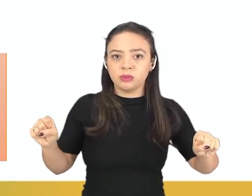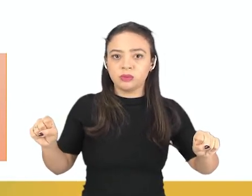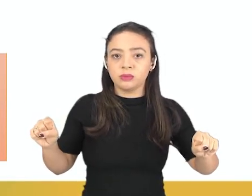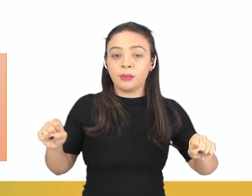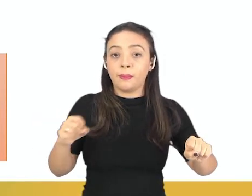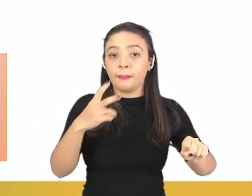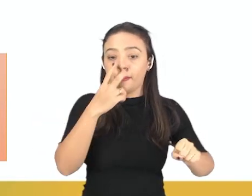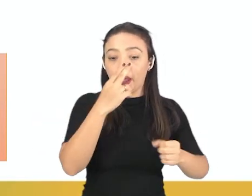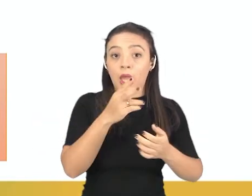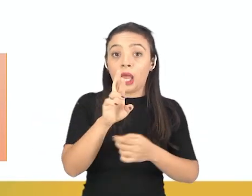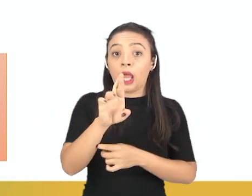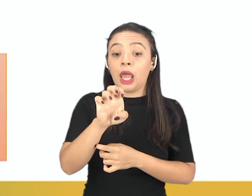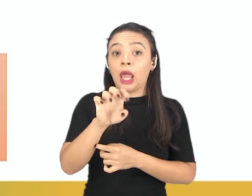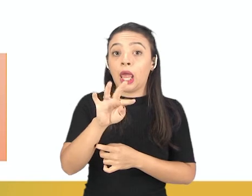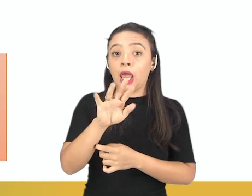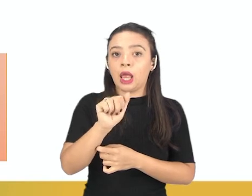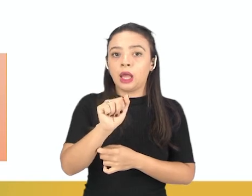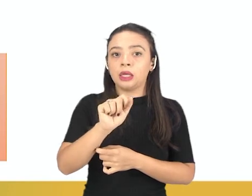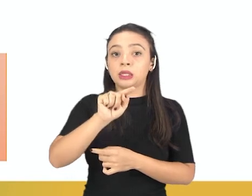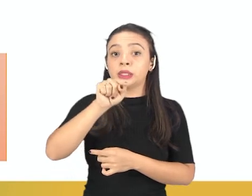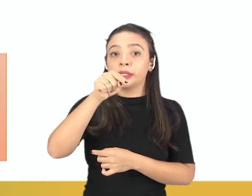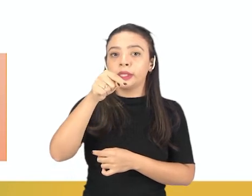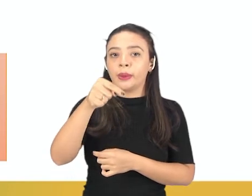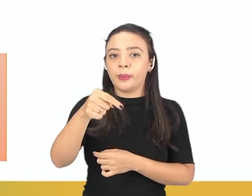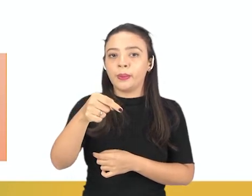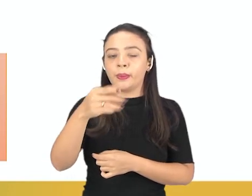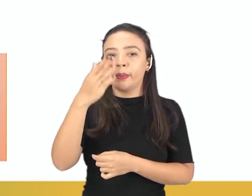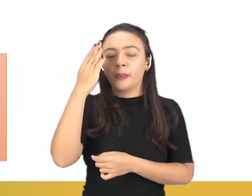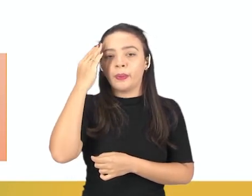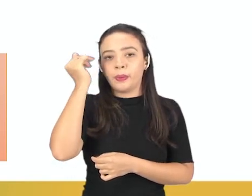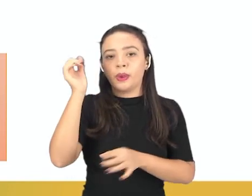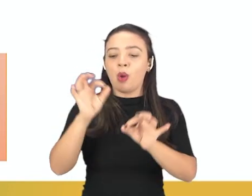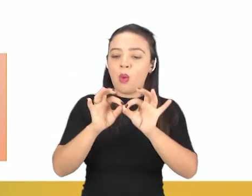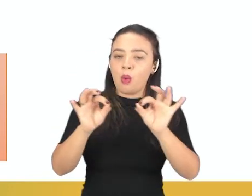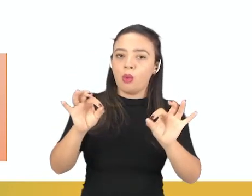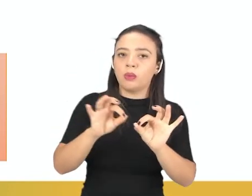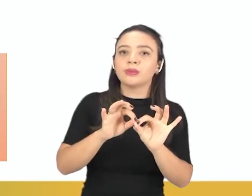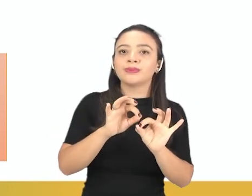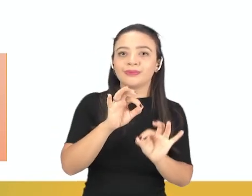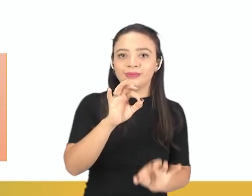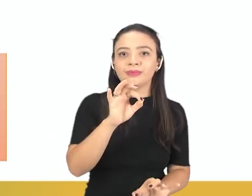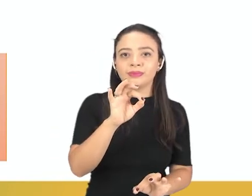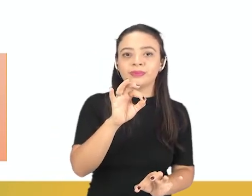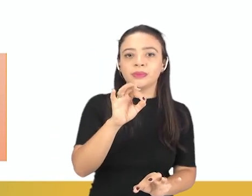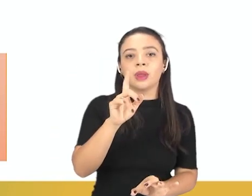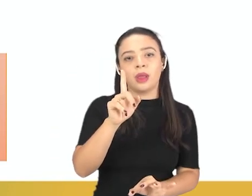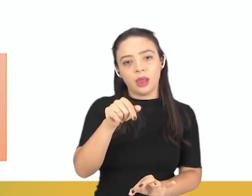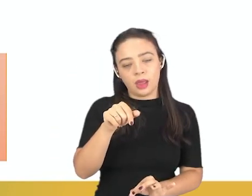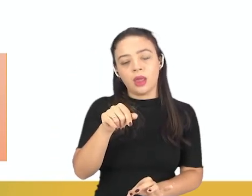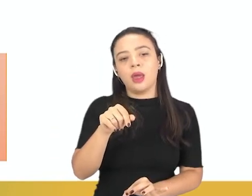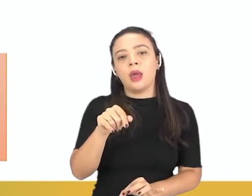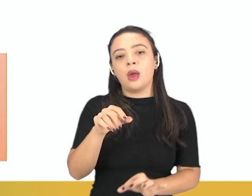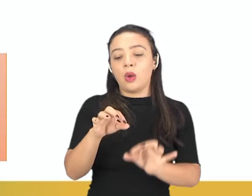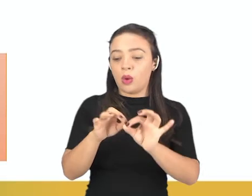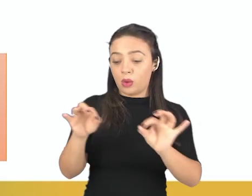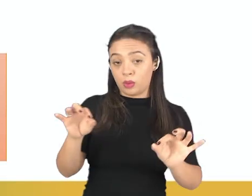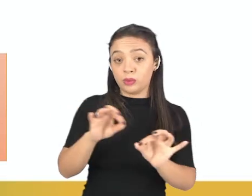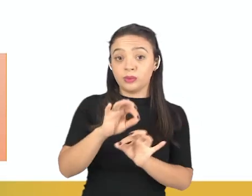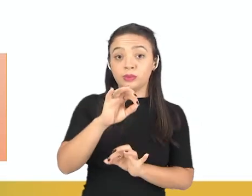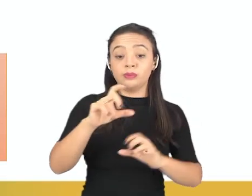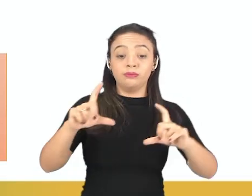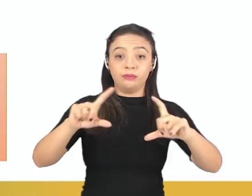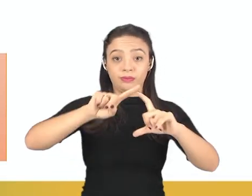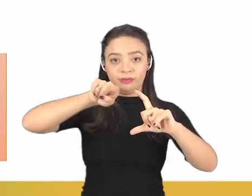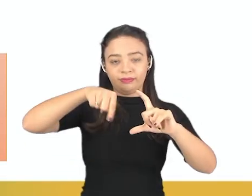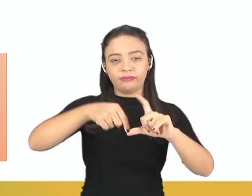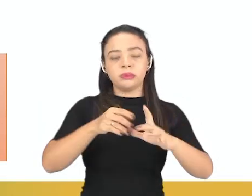reta E aí me disse comprimento e esse comprimento que eu tô falando é justamente o comprimento da circunferência Então os povos